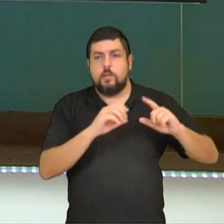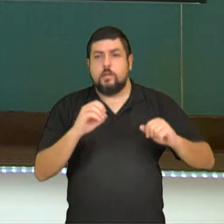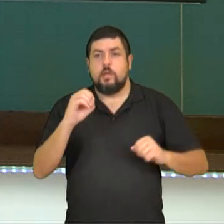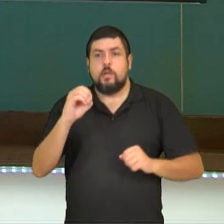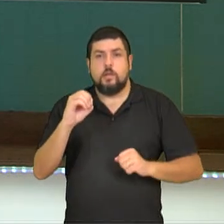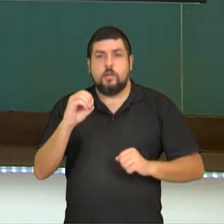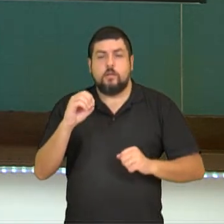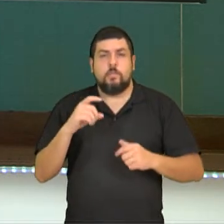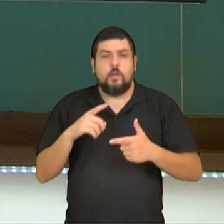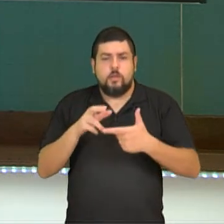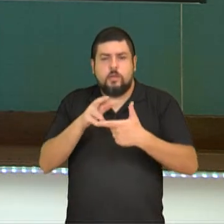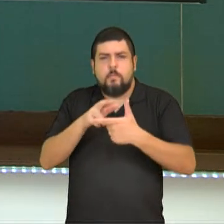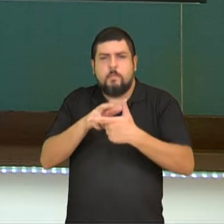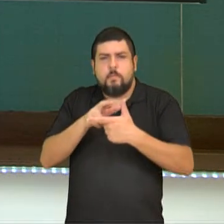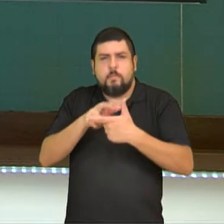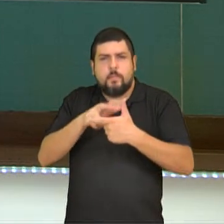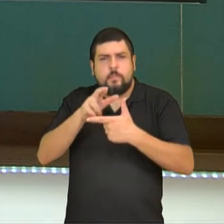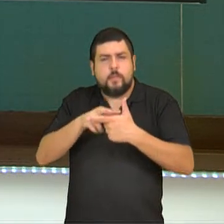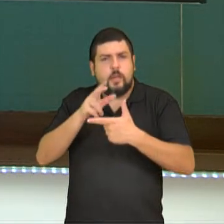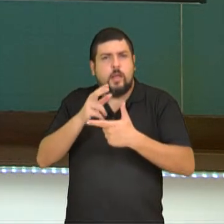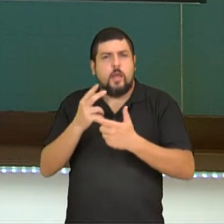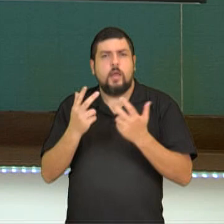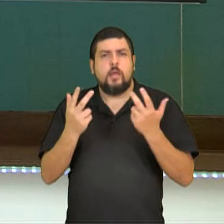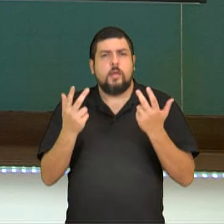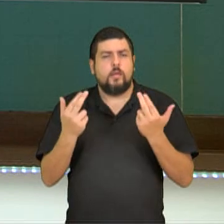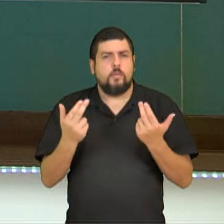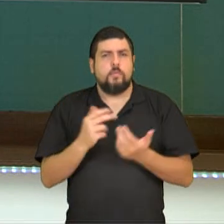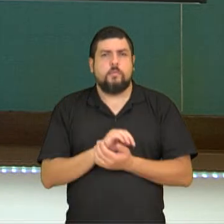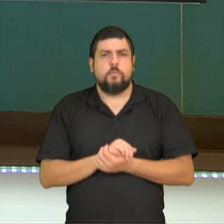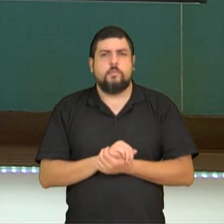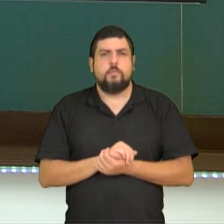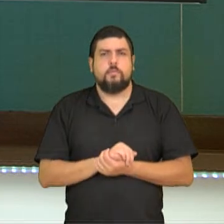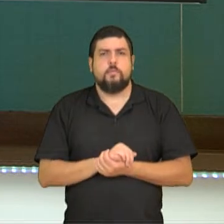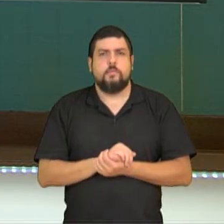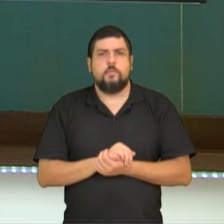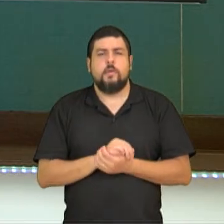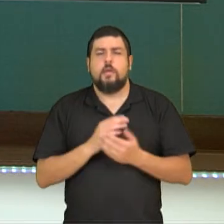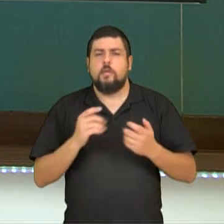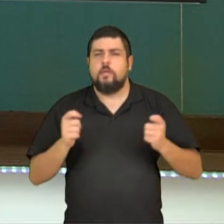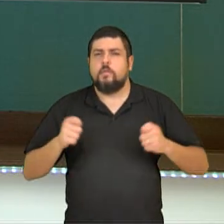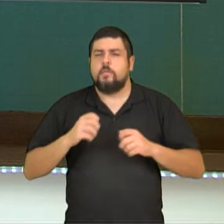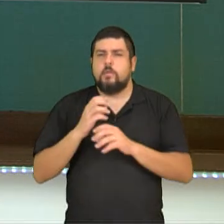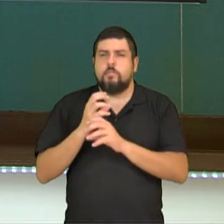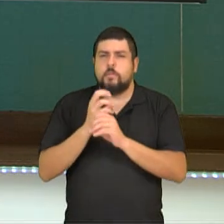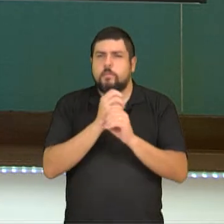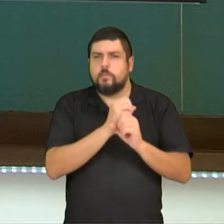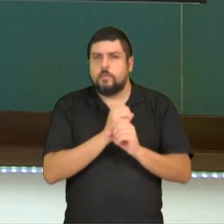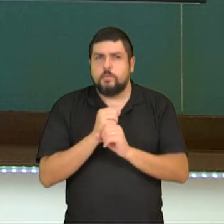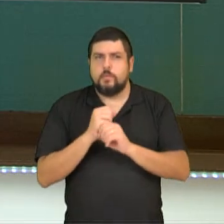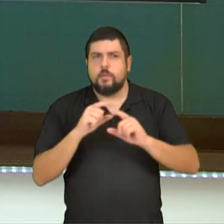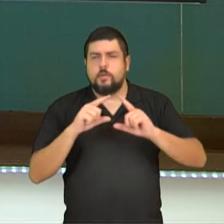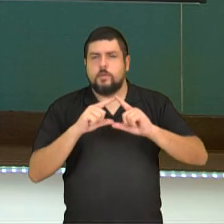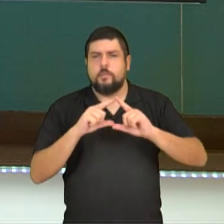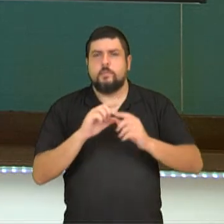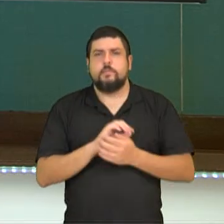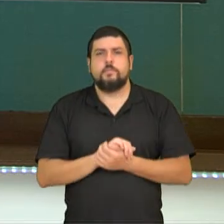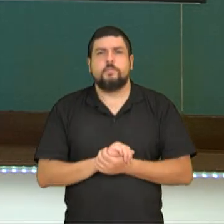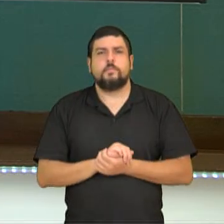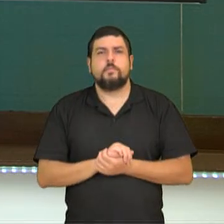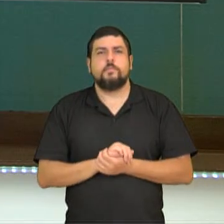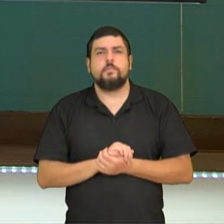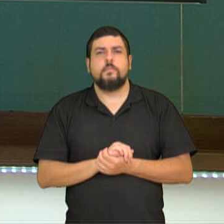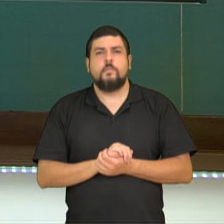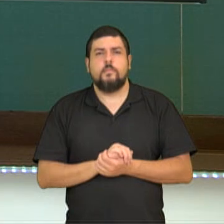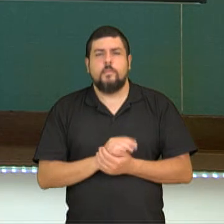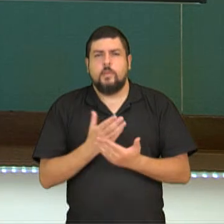raízes reais iguais, tá? Então, a gente já pode ter essa conclusão quando é lá ir lá e calcular o valor do delta, tá bom? Beleza? E o